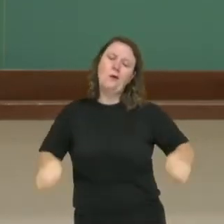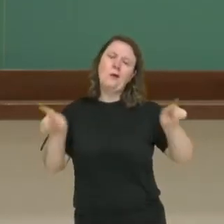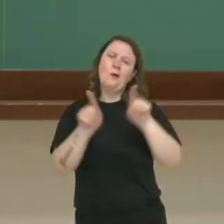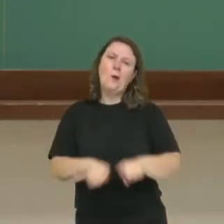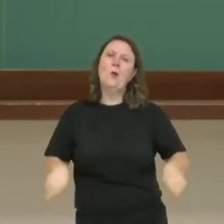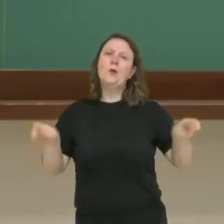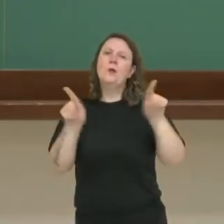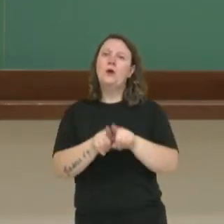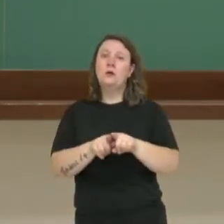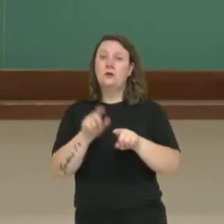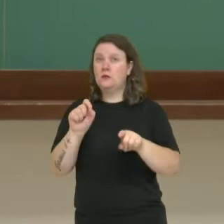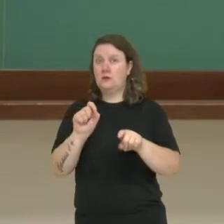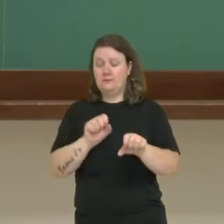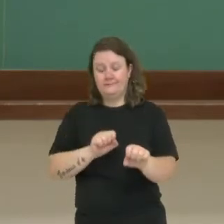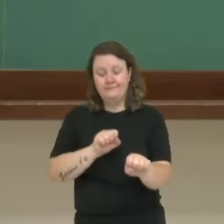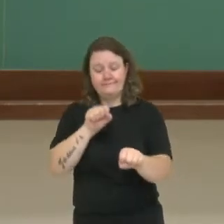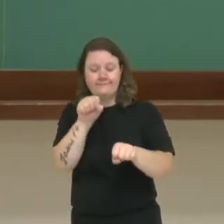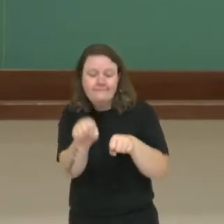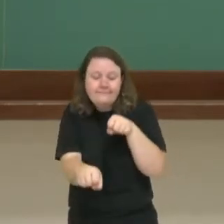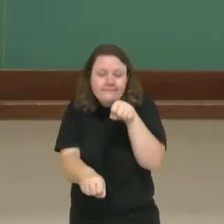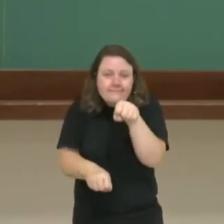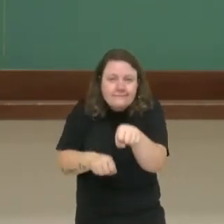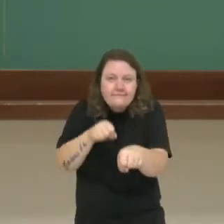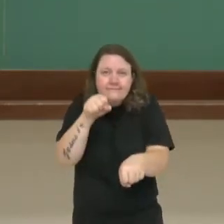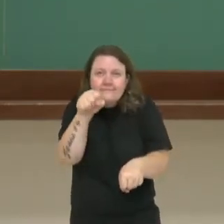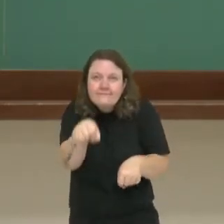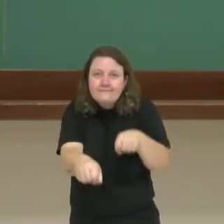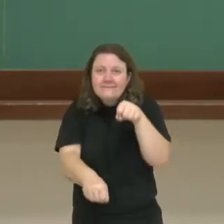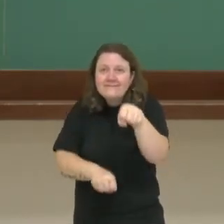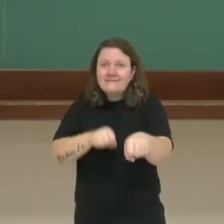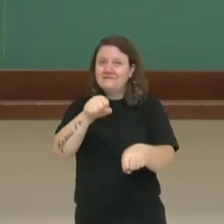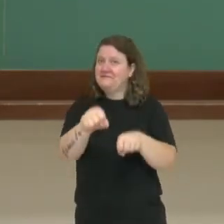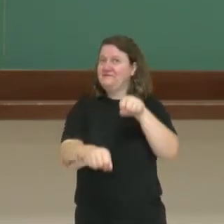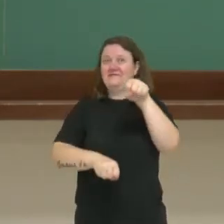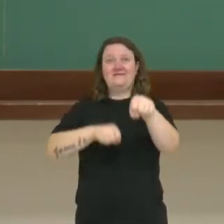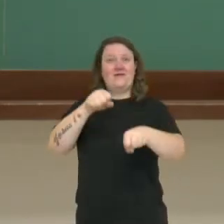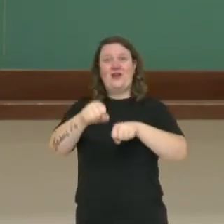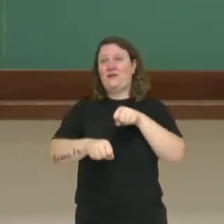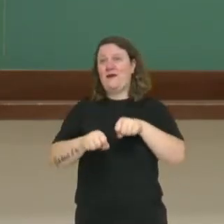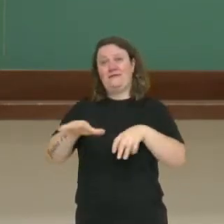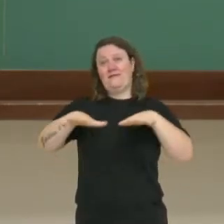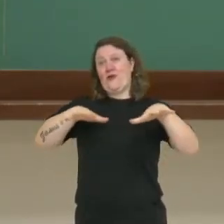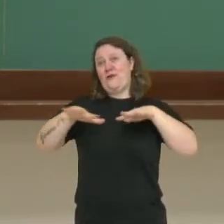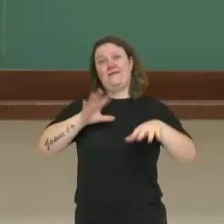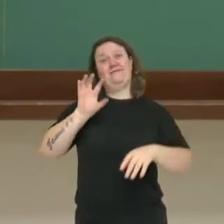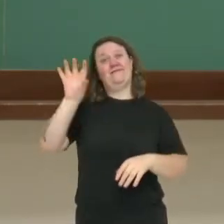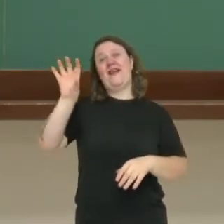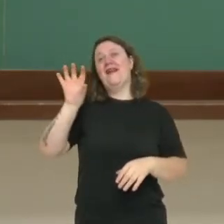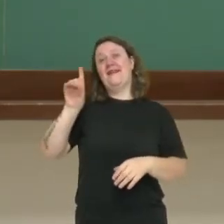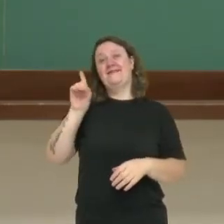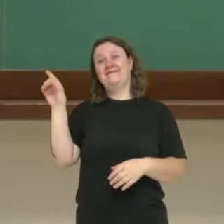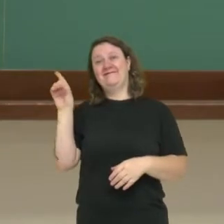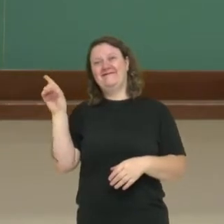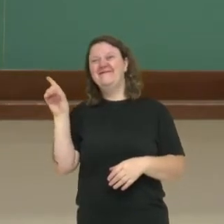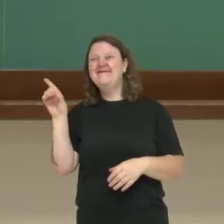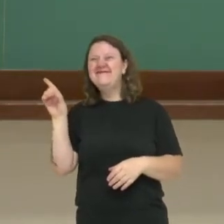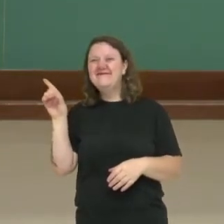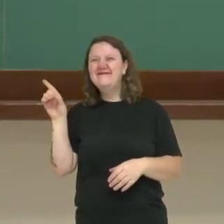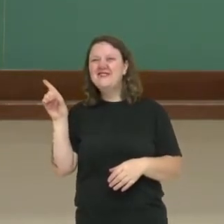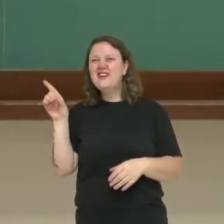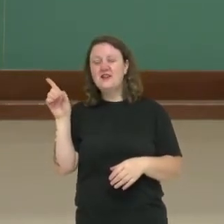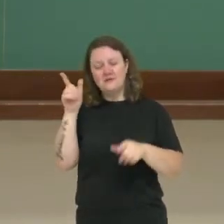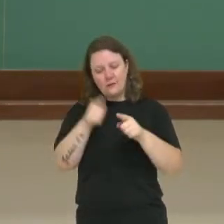bicicleta? É o movimento de pedalar. Tá? Então, o movimento de pedalar a bicicleta é um